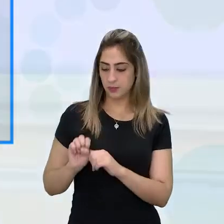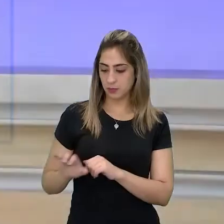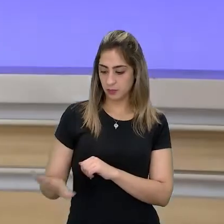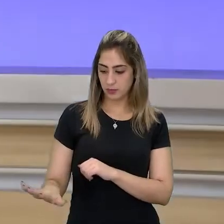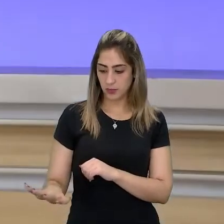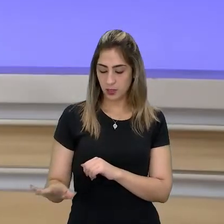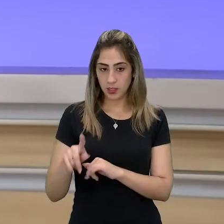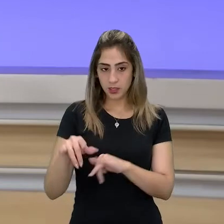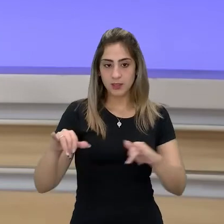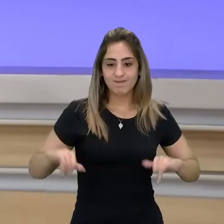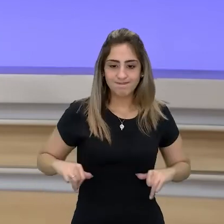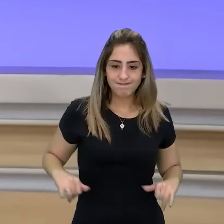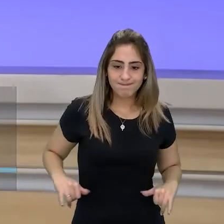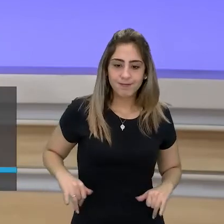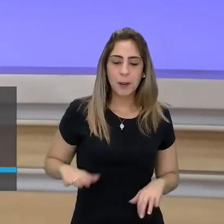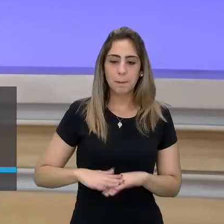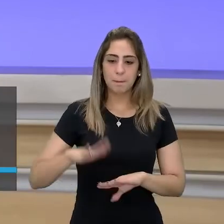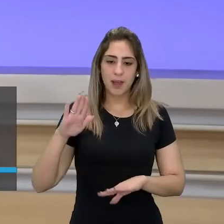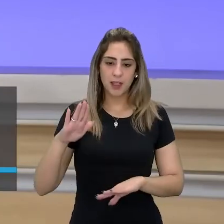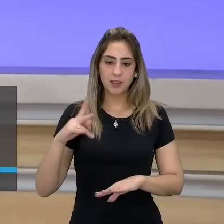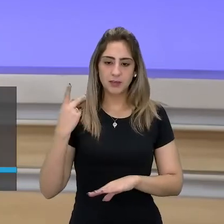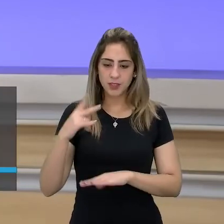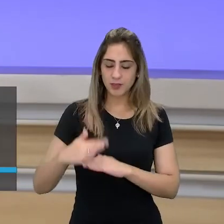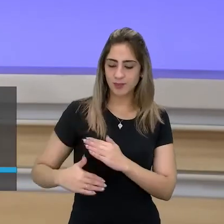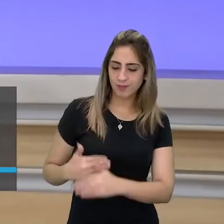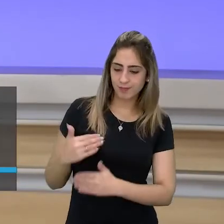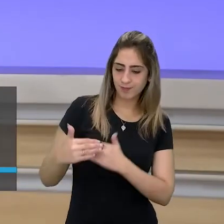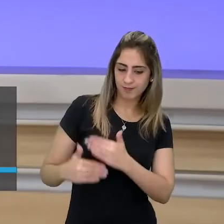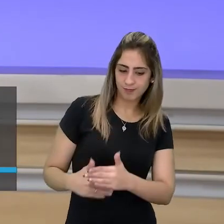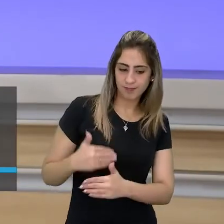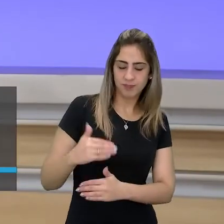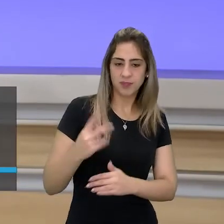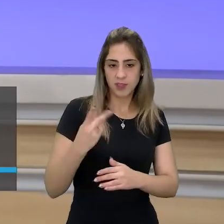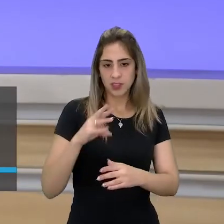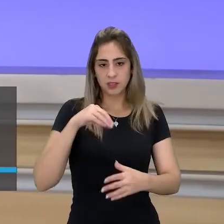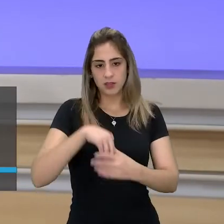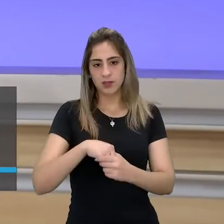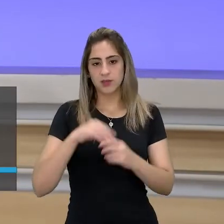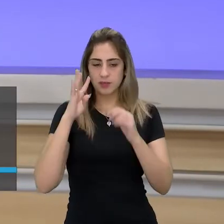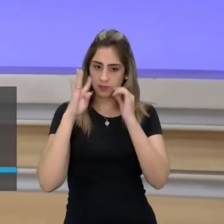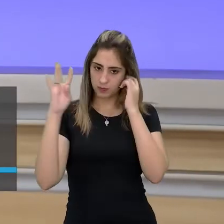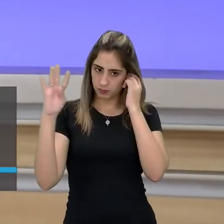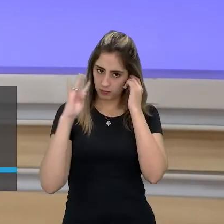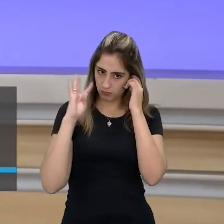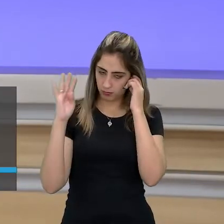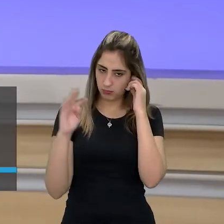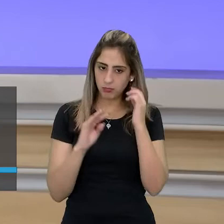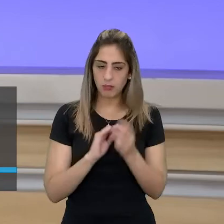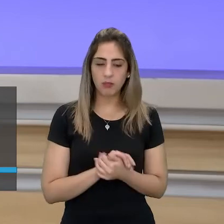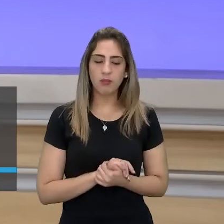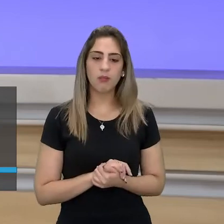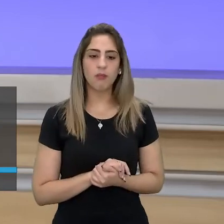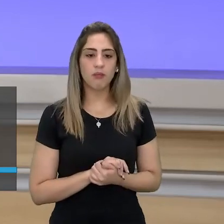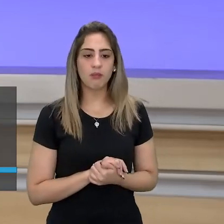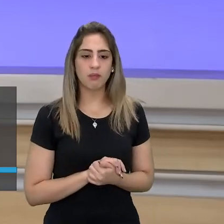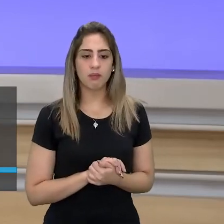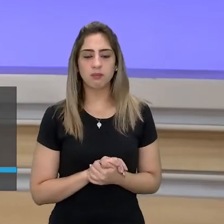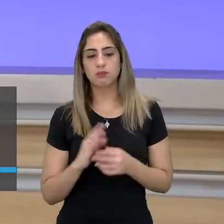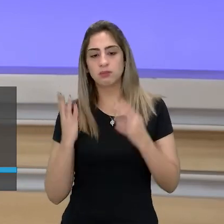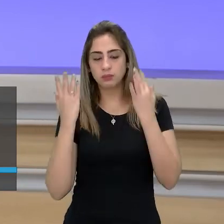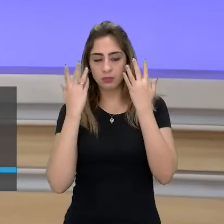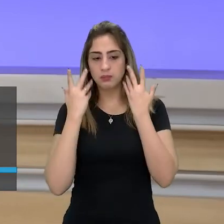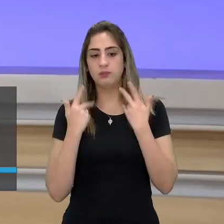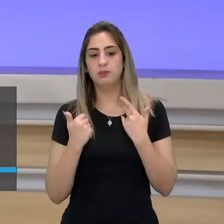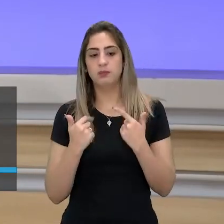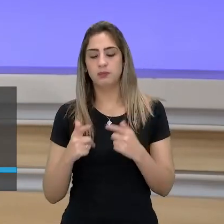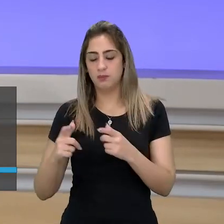eles vão sofrer mais dos seus efeitos, principalmente na sua fisiologia. Agora, para os animais de Cubatão,